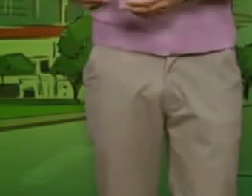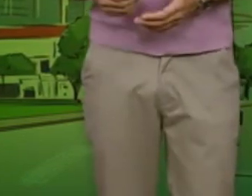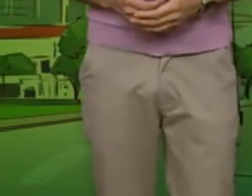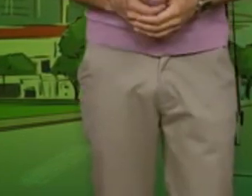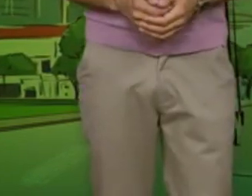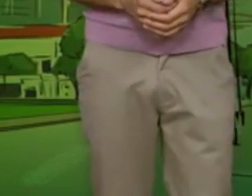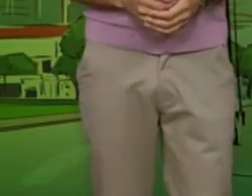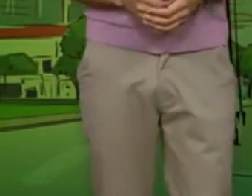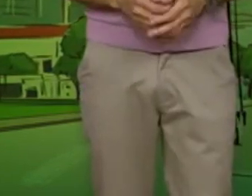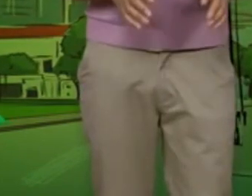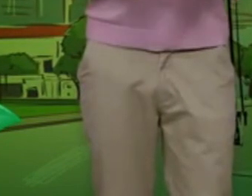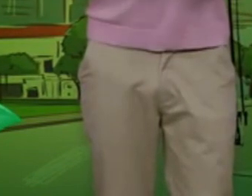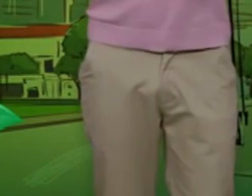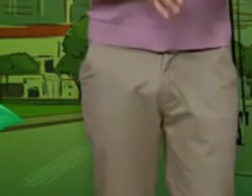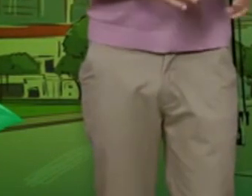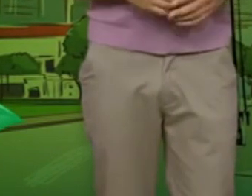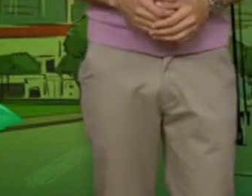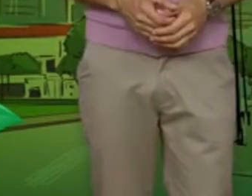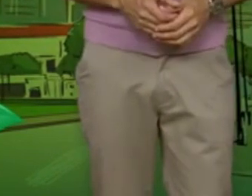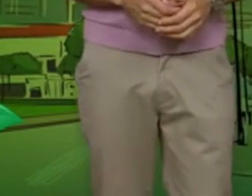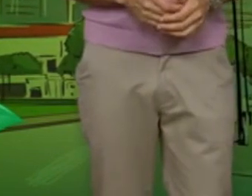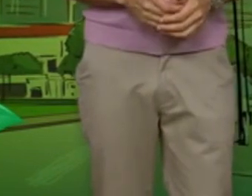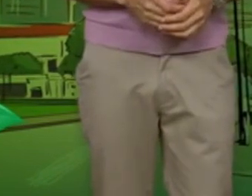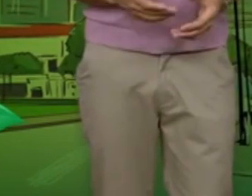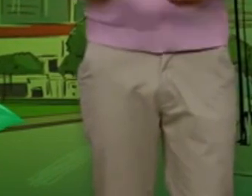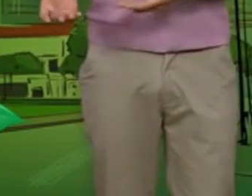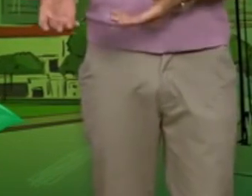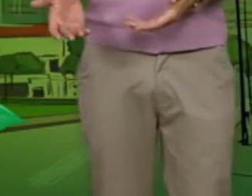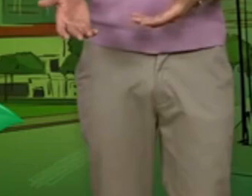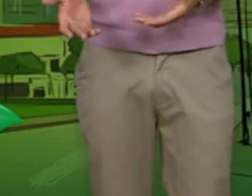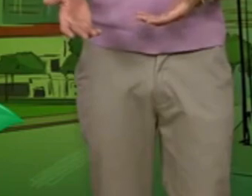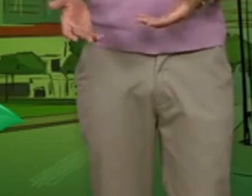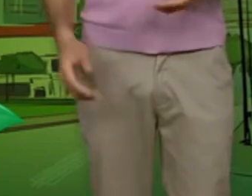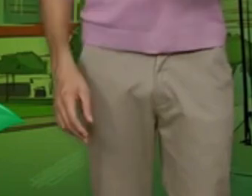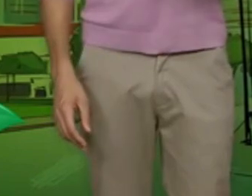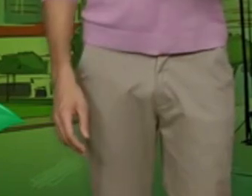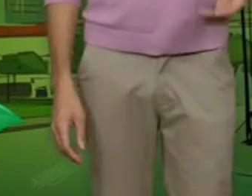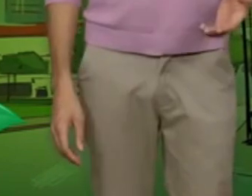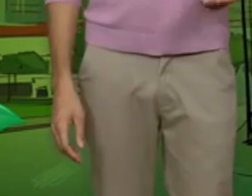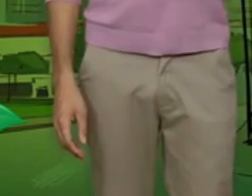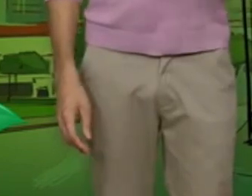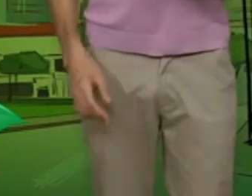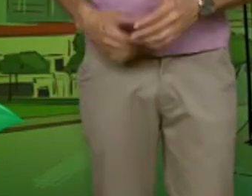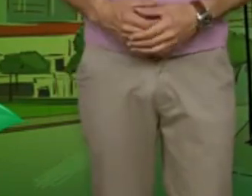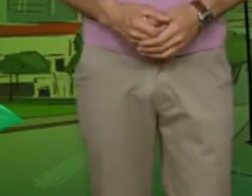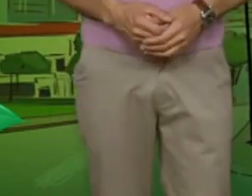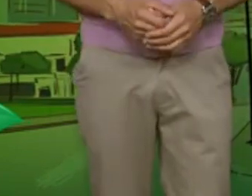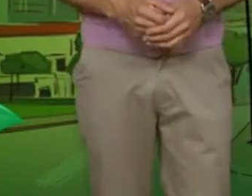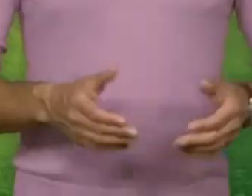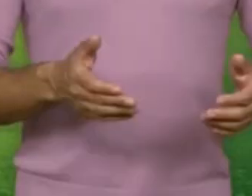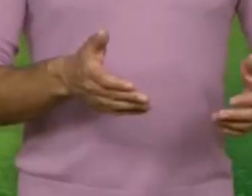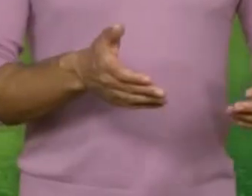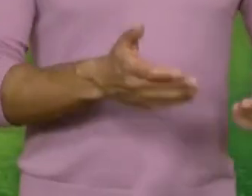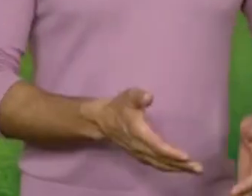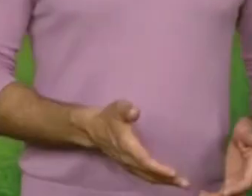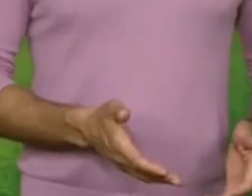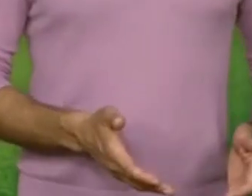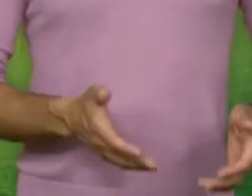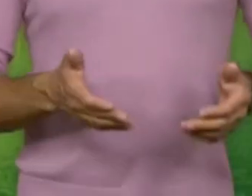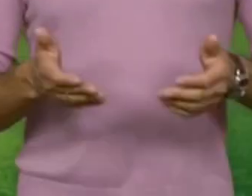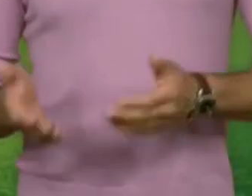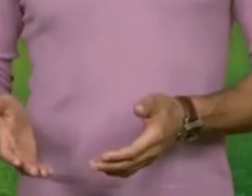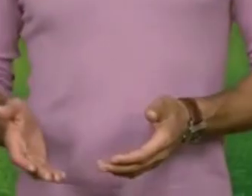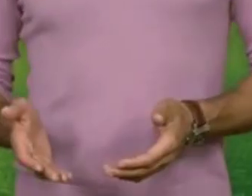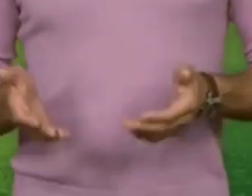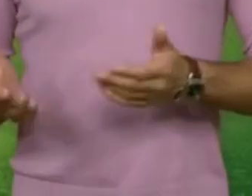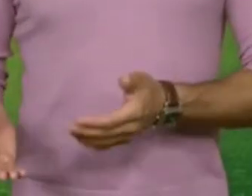a degradação ambiental, como a ocupação desordenada, a falta de saneamento e o descarte incorreto de resíduos. Já no meio rural,